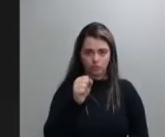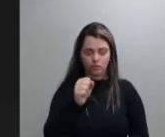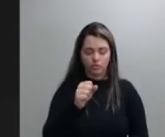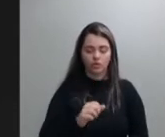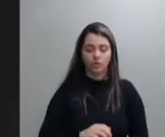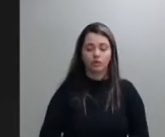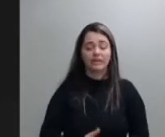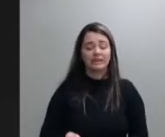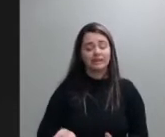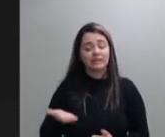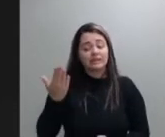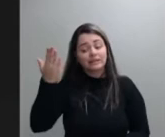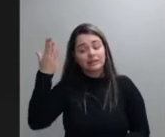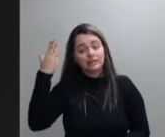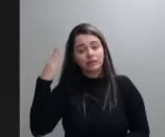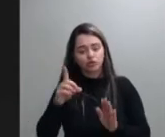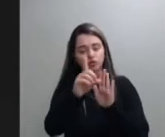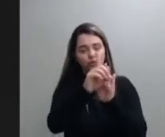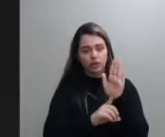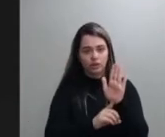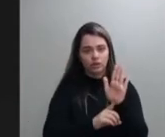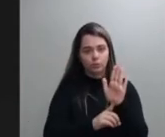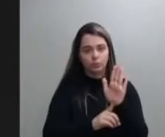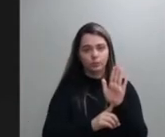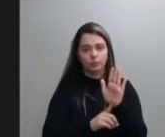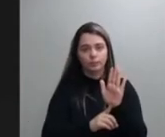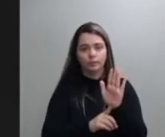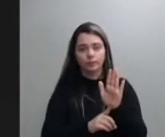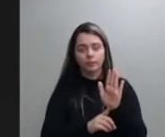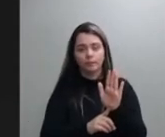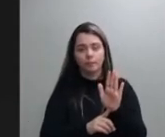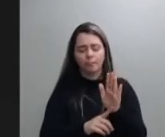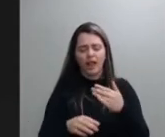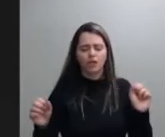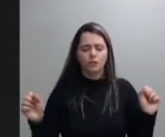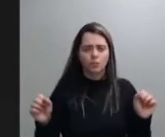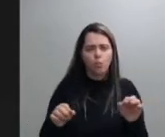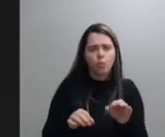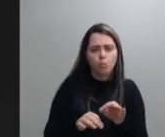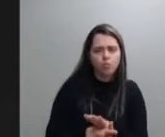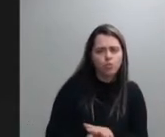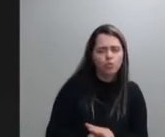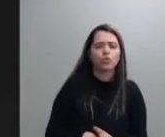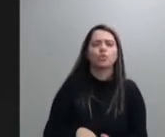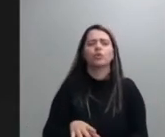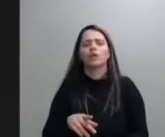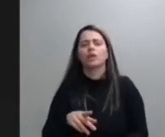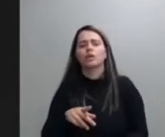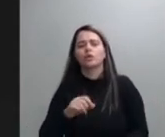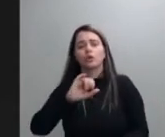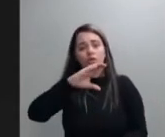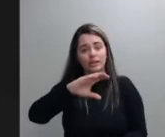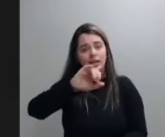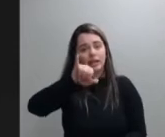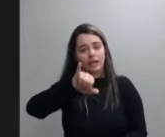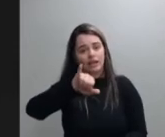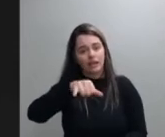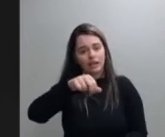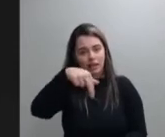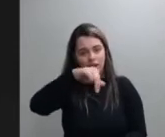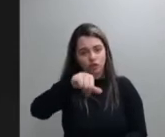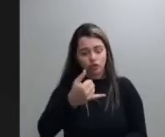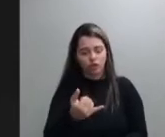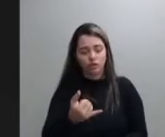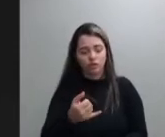de declaração pelo tribunal de justiça do Piauí que terminou denegando a ordem o CNJ nos autos da reclamação para garantir das